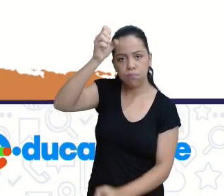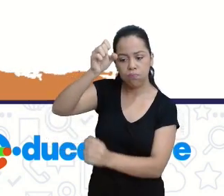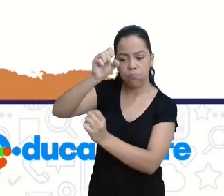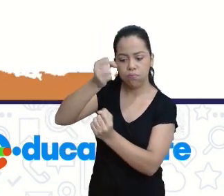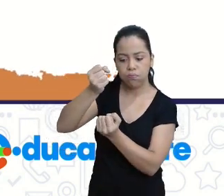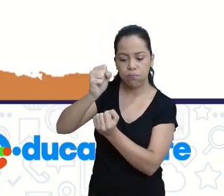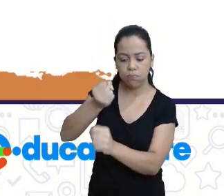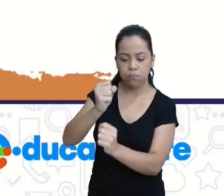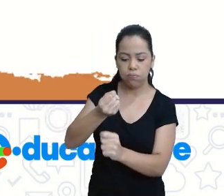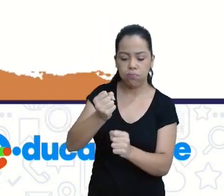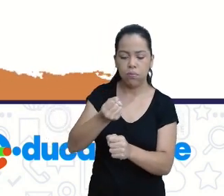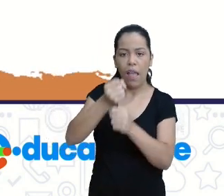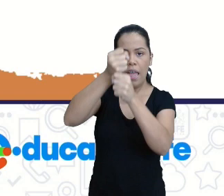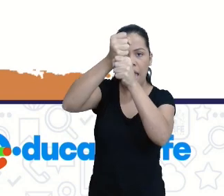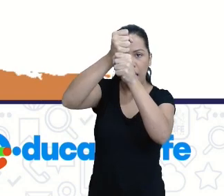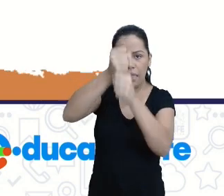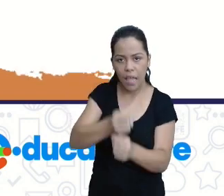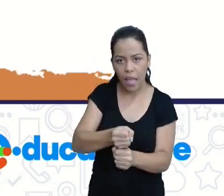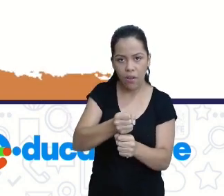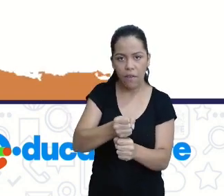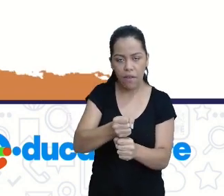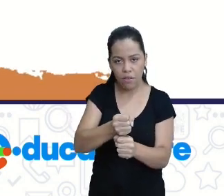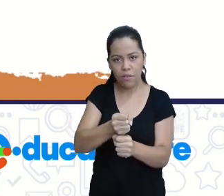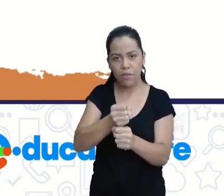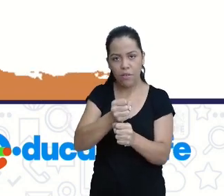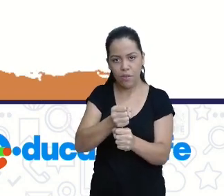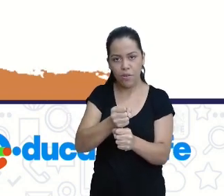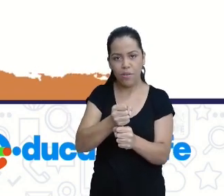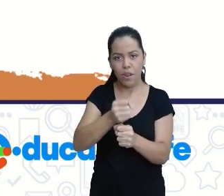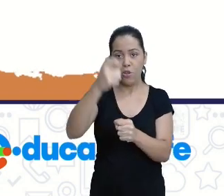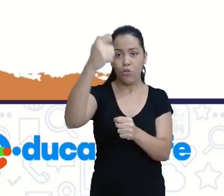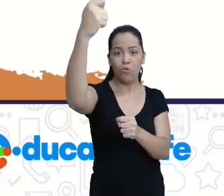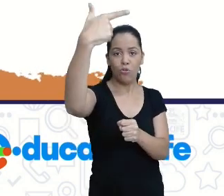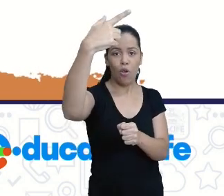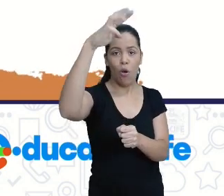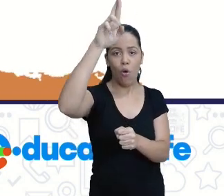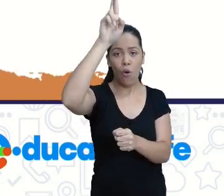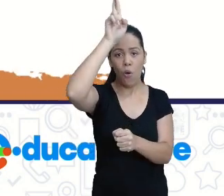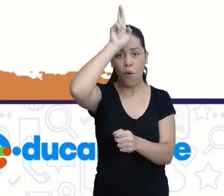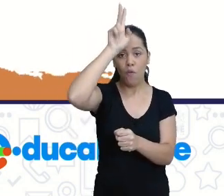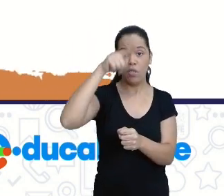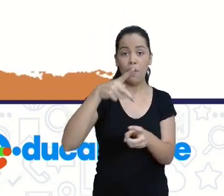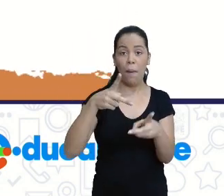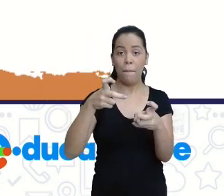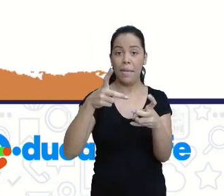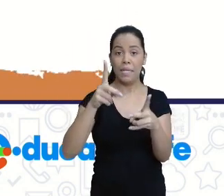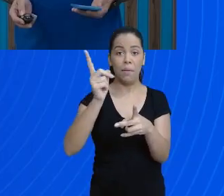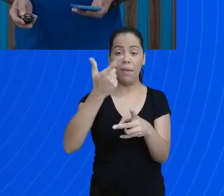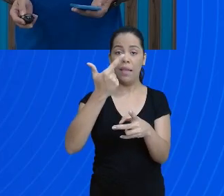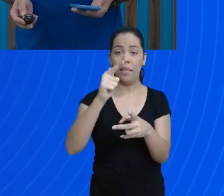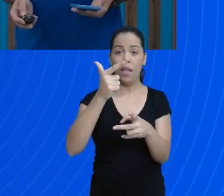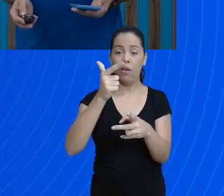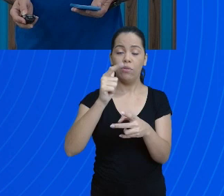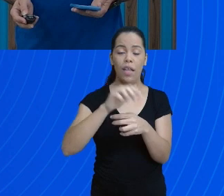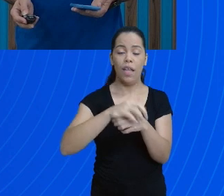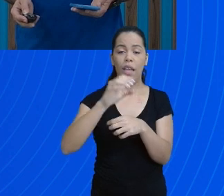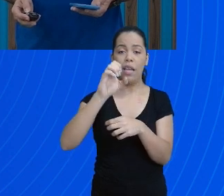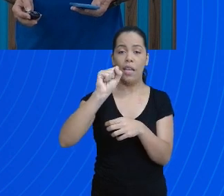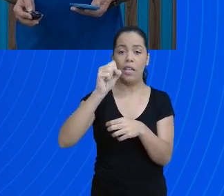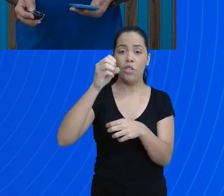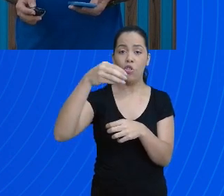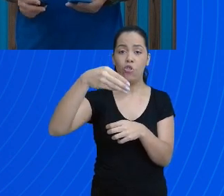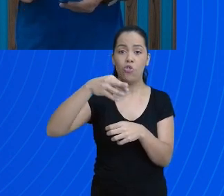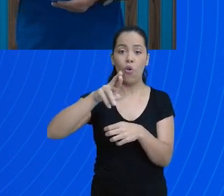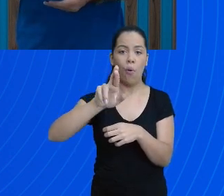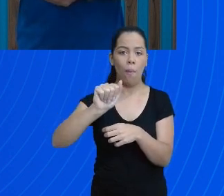da vassoura na areia exatamente ao meio-dia, você pode observar que não vai fazer sombra nessa situação.